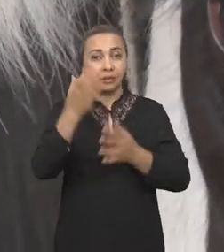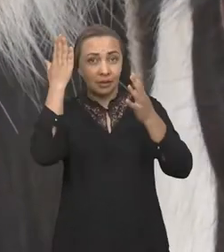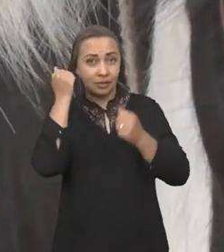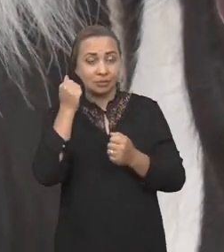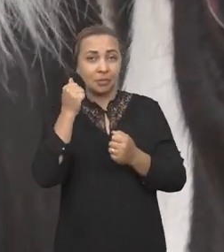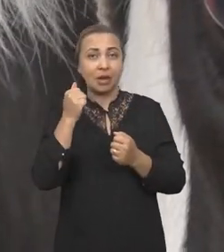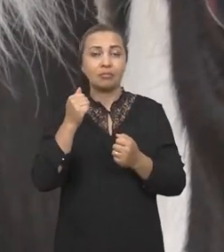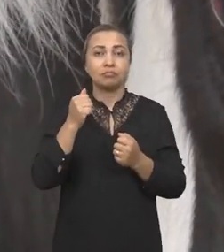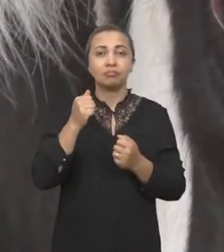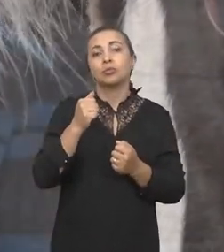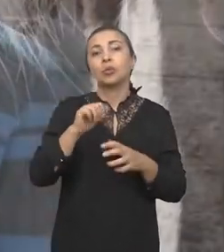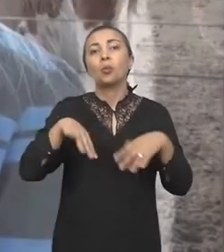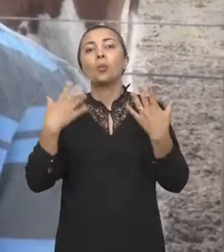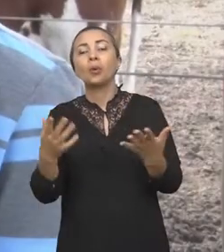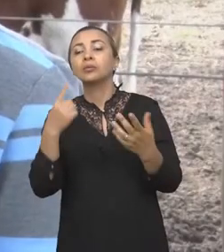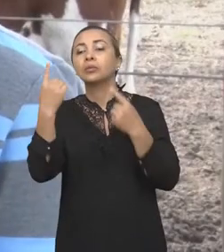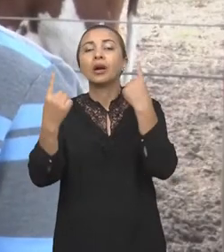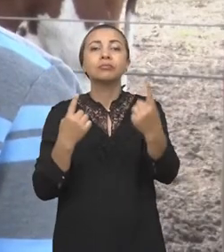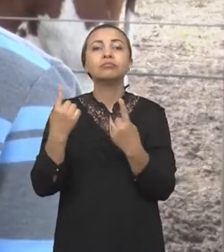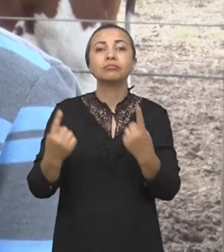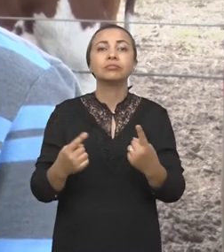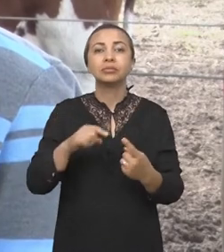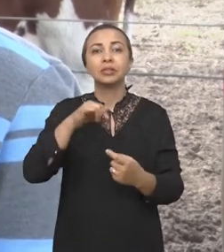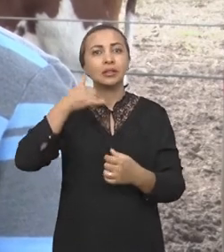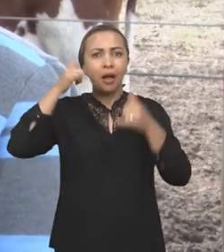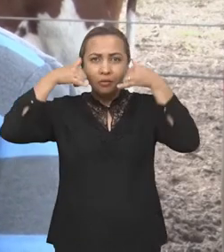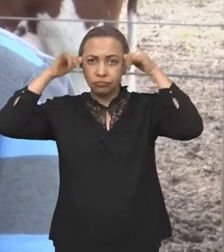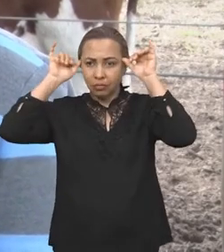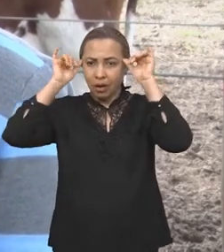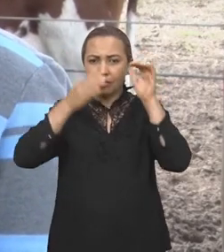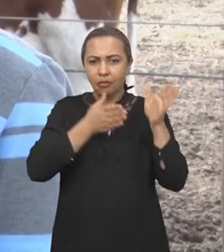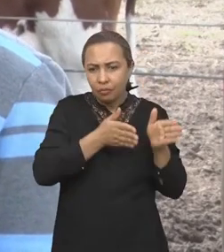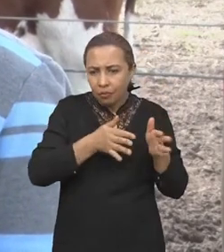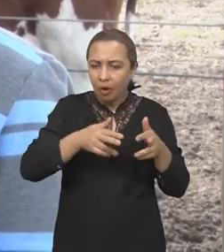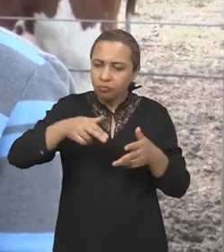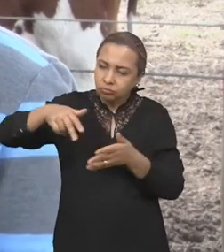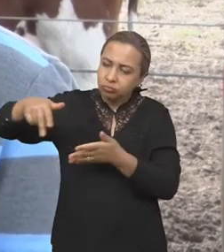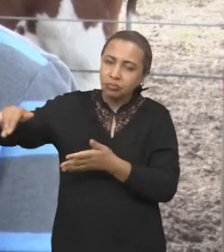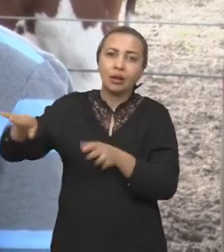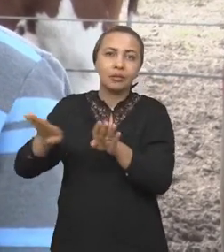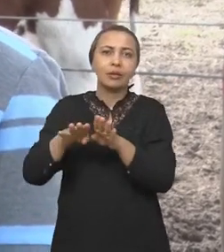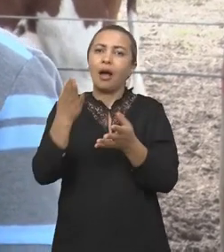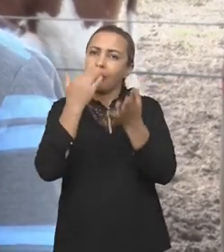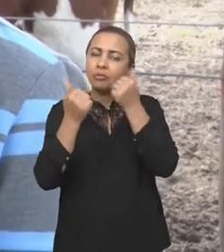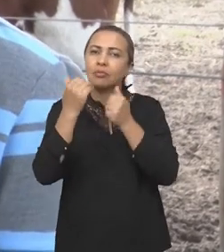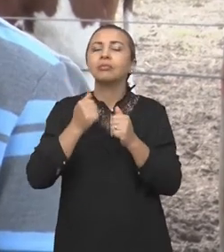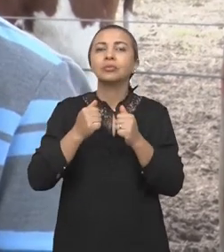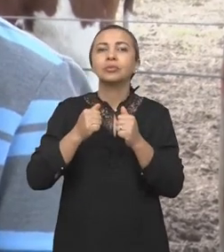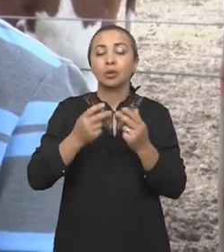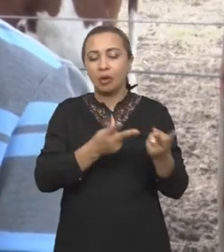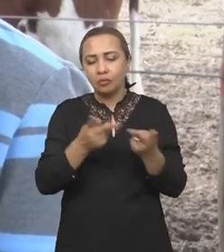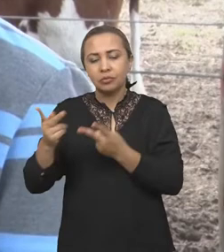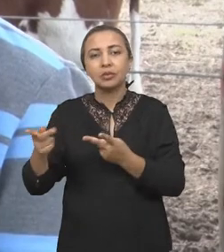identificar quando cada animal foi para o coxo, quanto que ele consumiu em cada visita que ele foi. E aí a